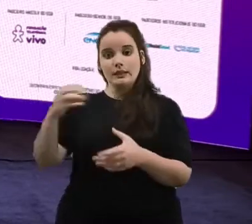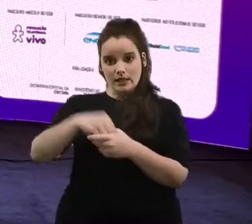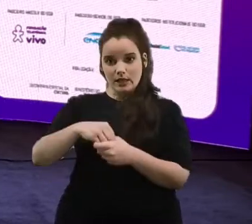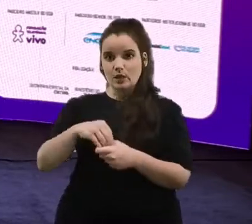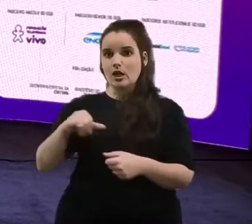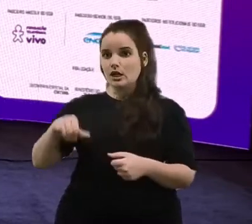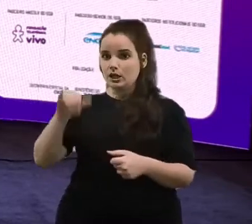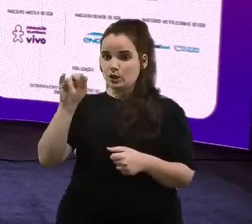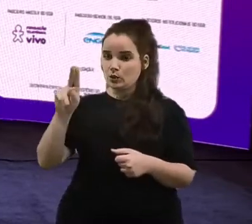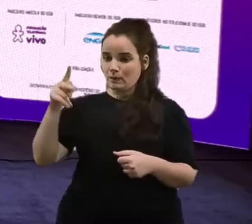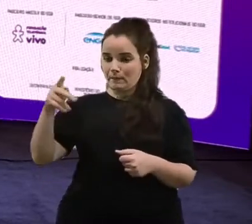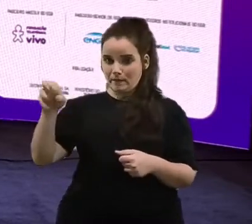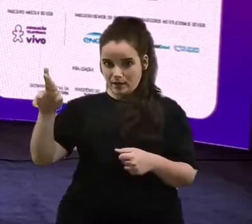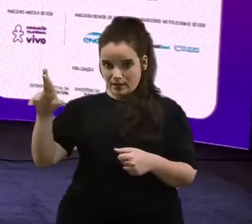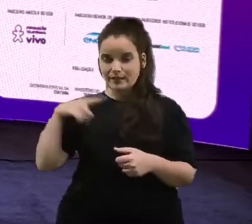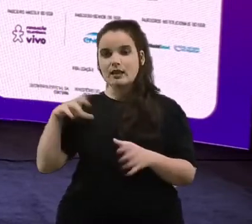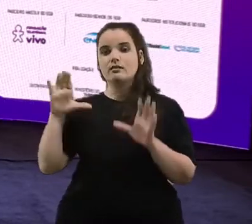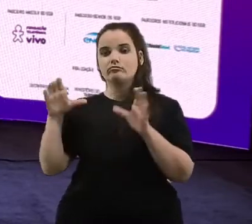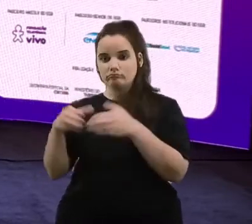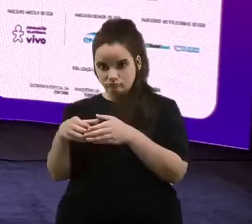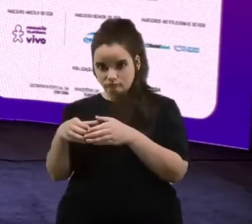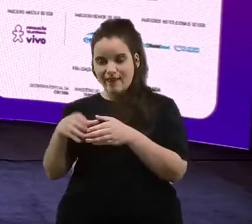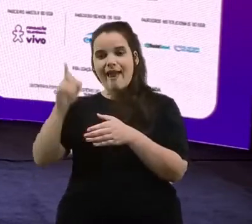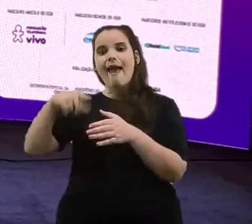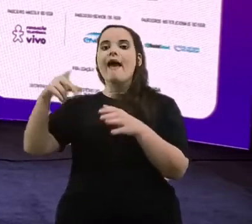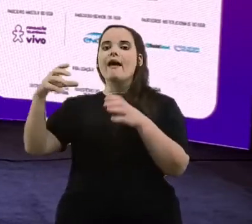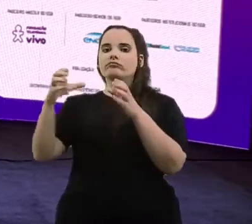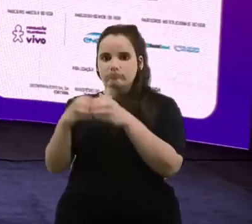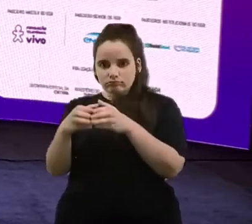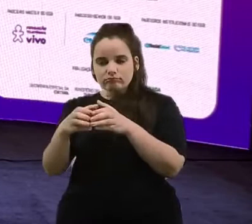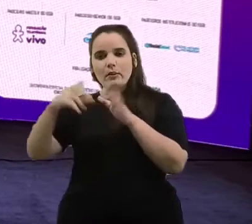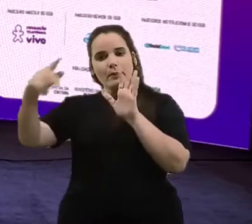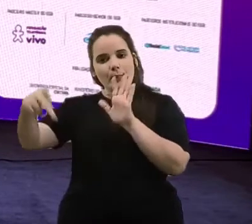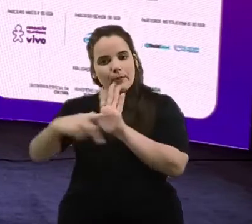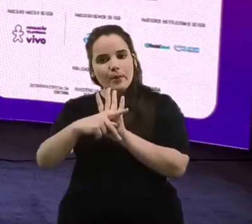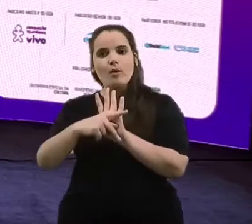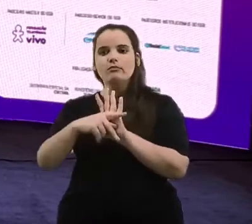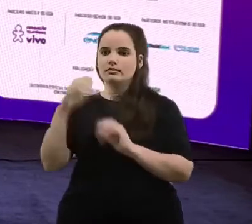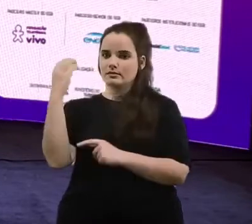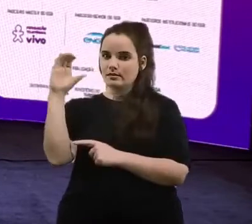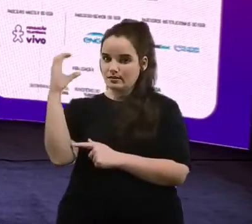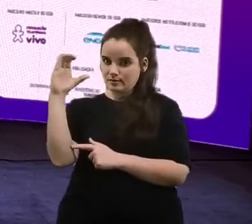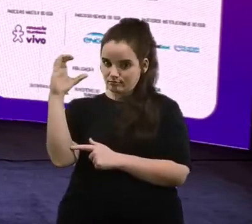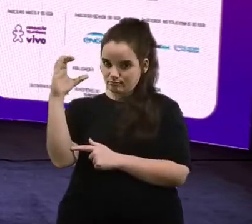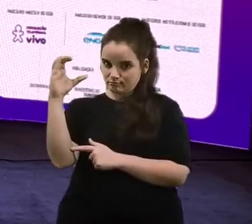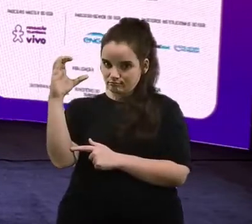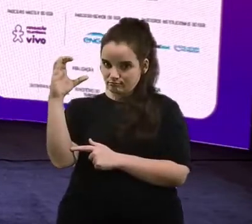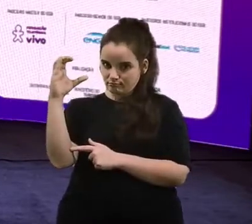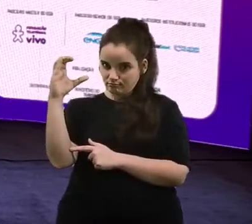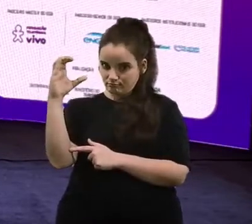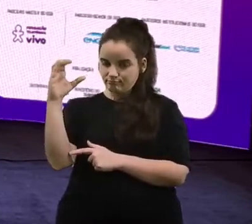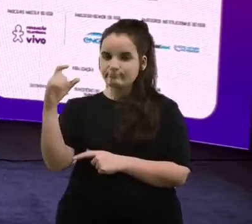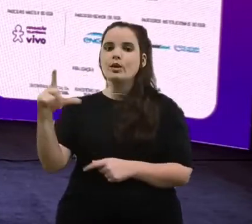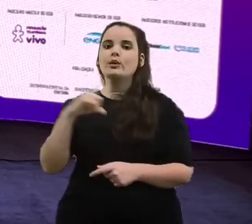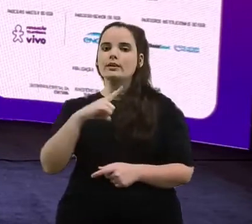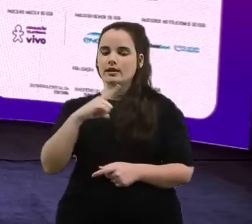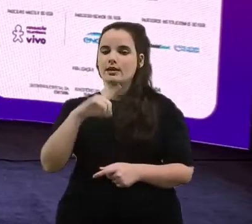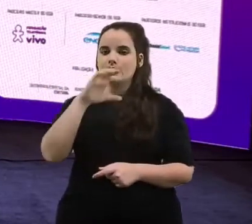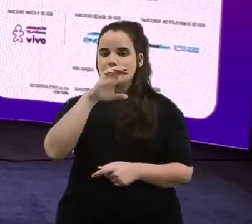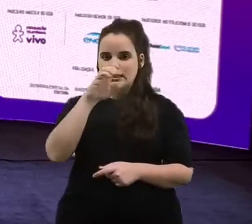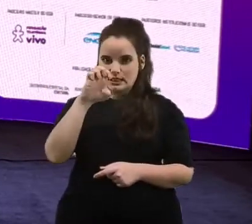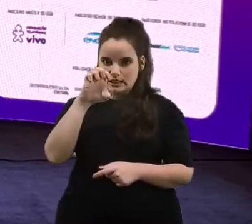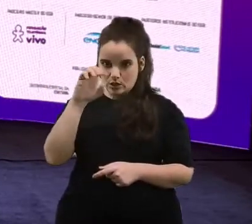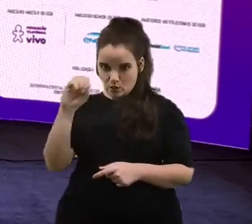times, e nós temos um time que é o time de ciência. Então, faz parte desse time o nosso CEO, José Hamilton Vargas,